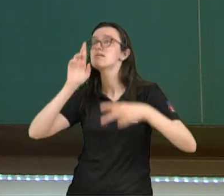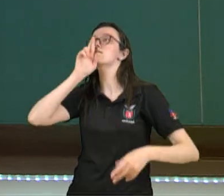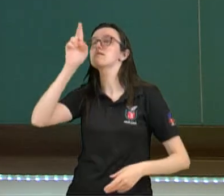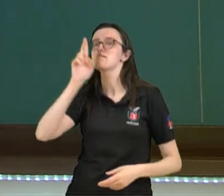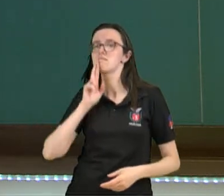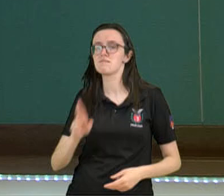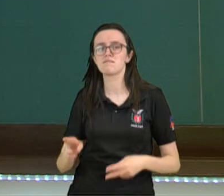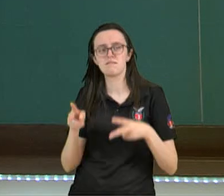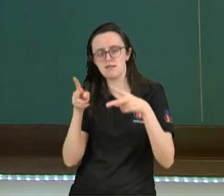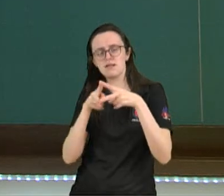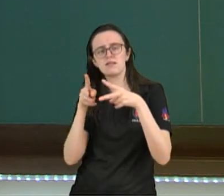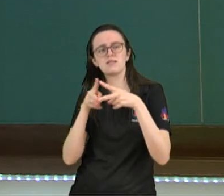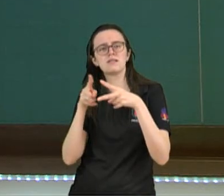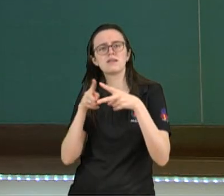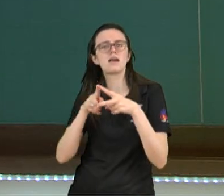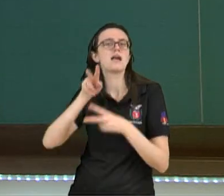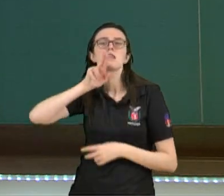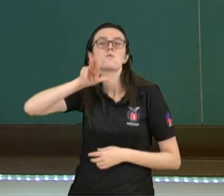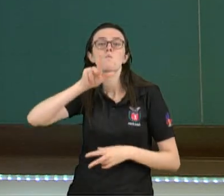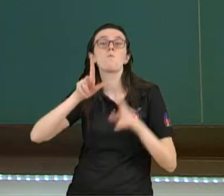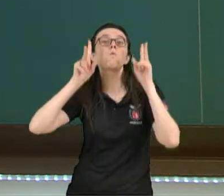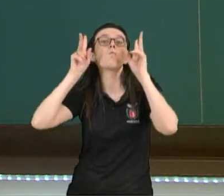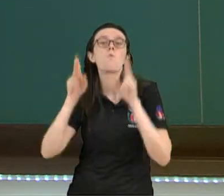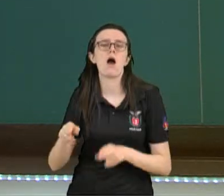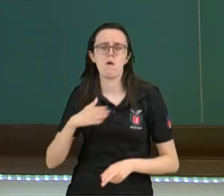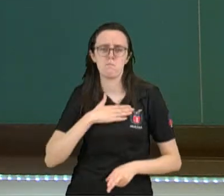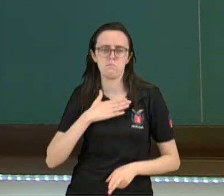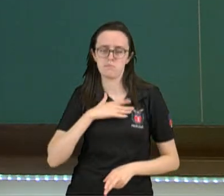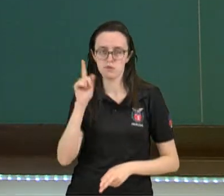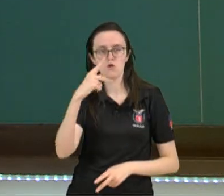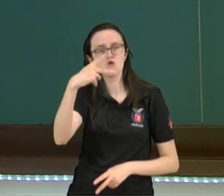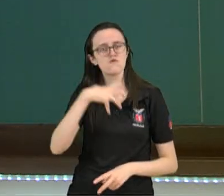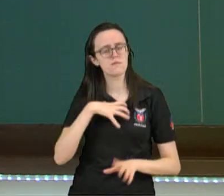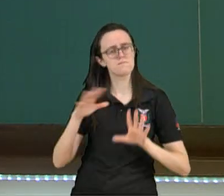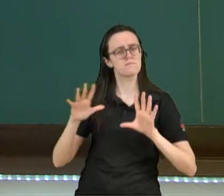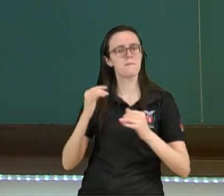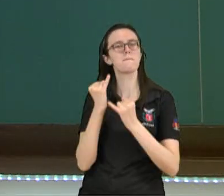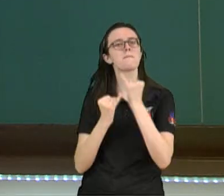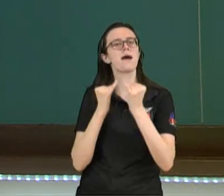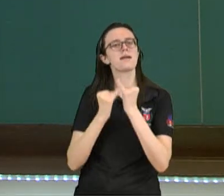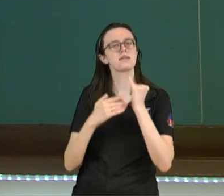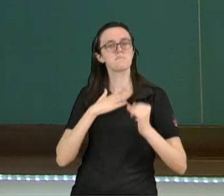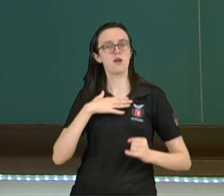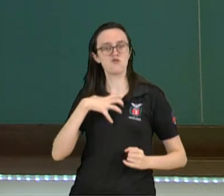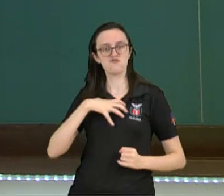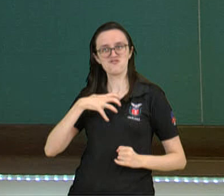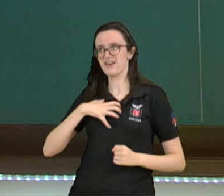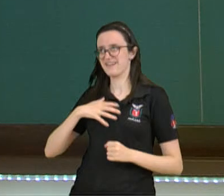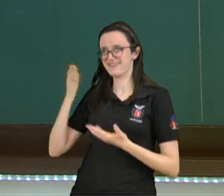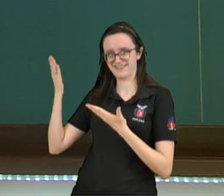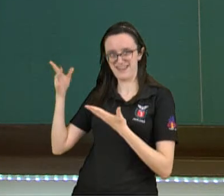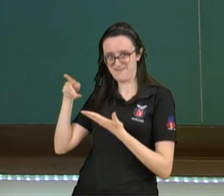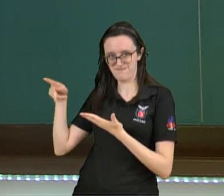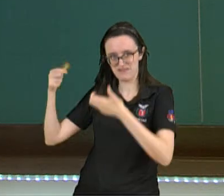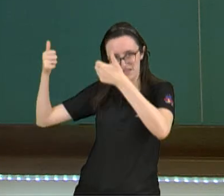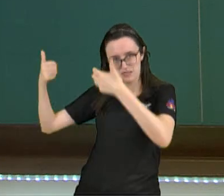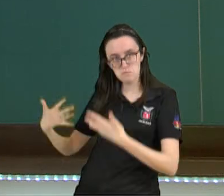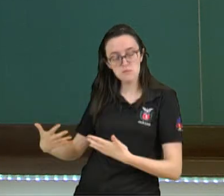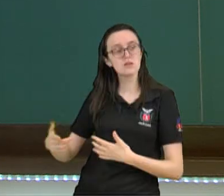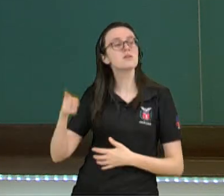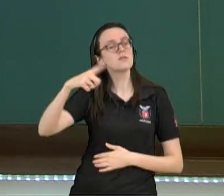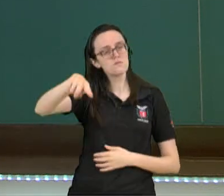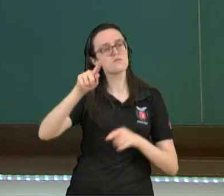não necessariamente, né, que seja igual da professora, mas que esteja similar com a mesma ideia do que foi feita a